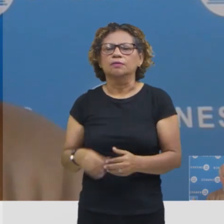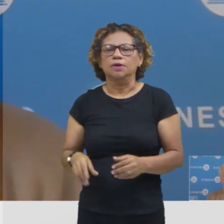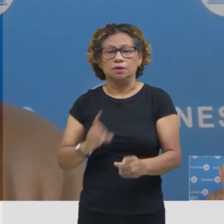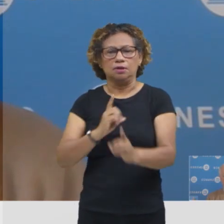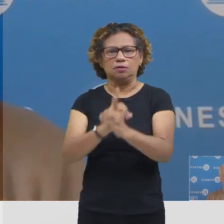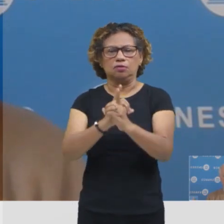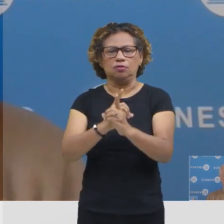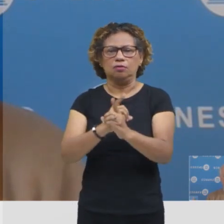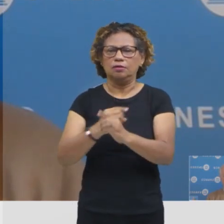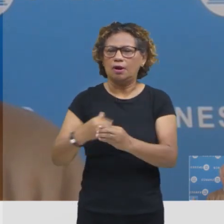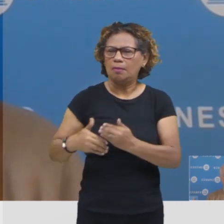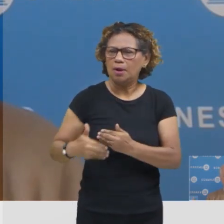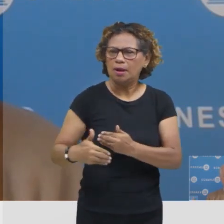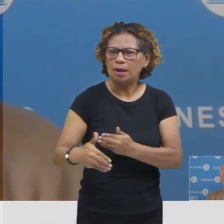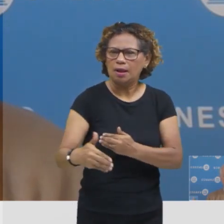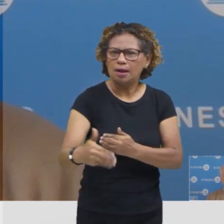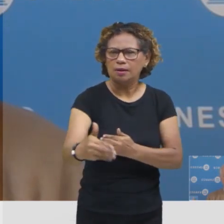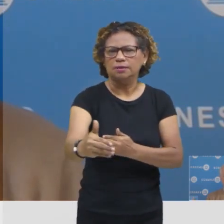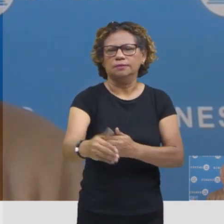anos.